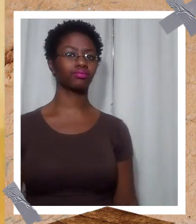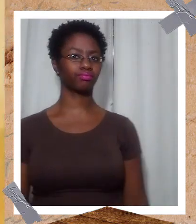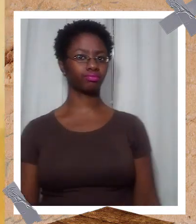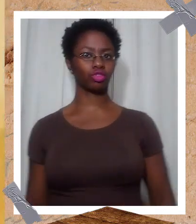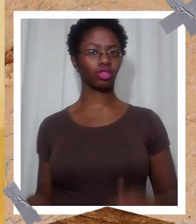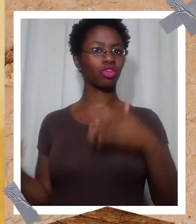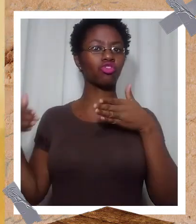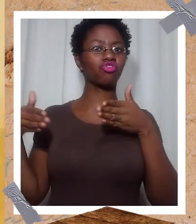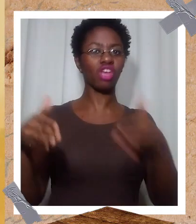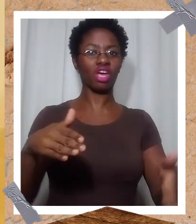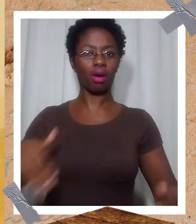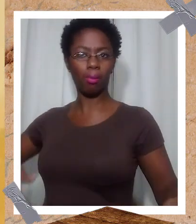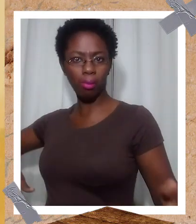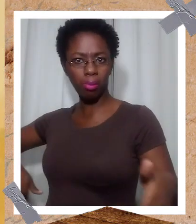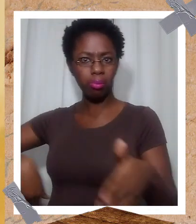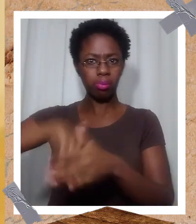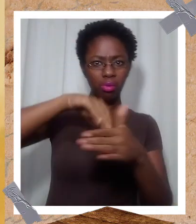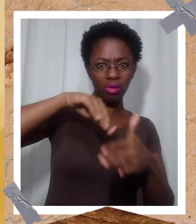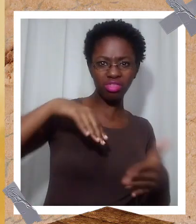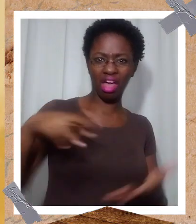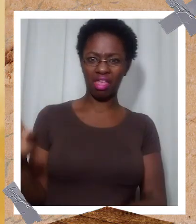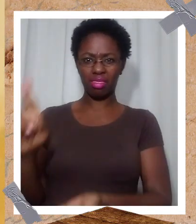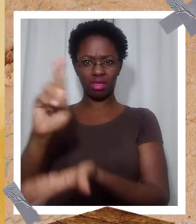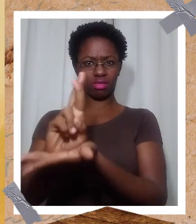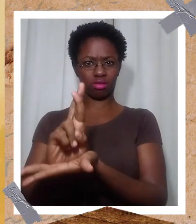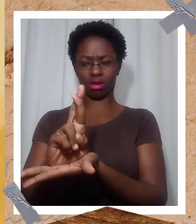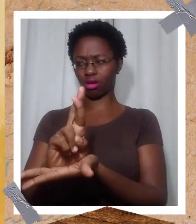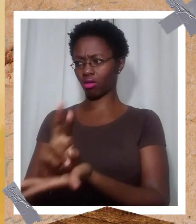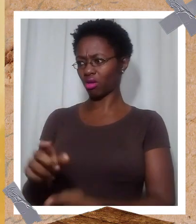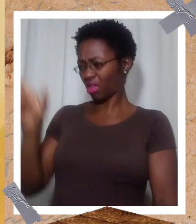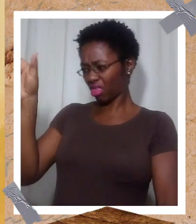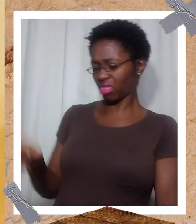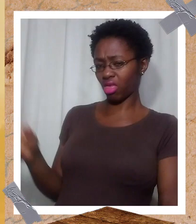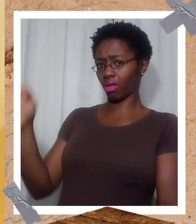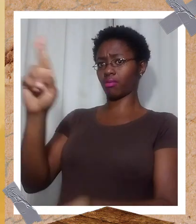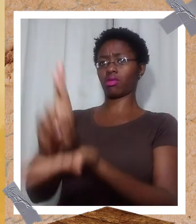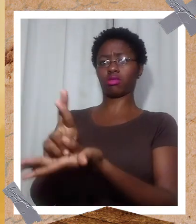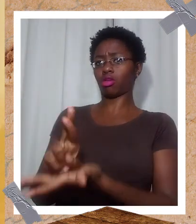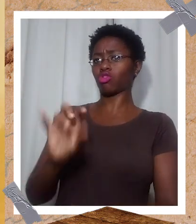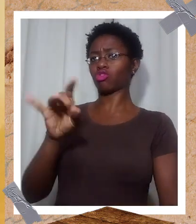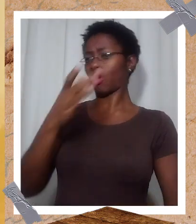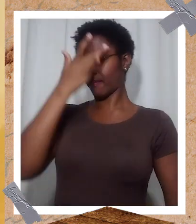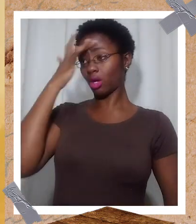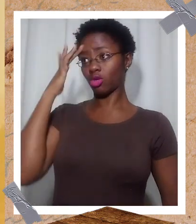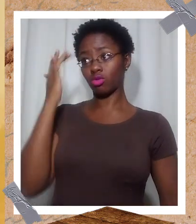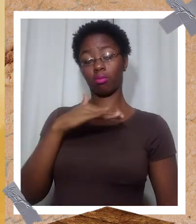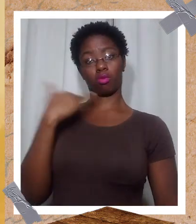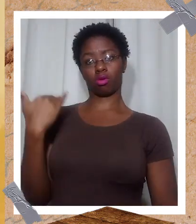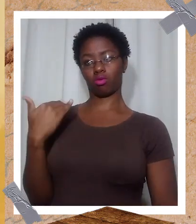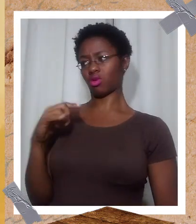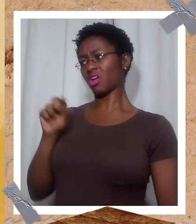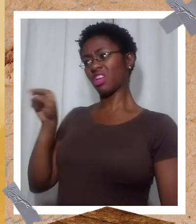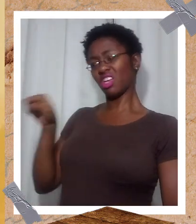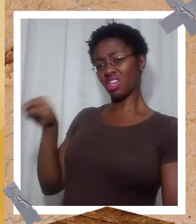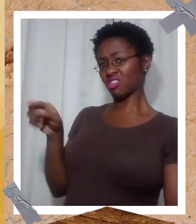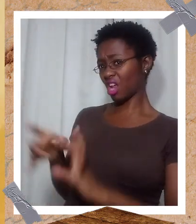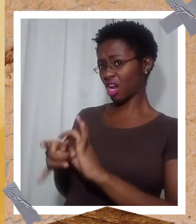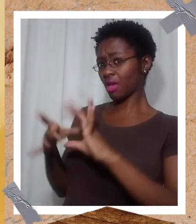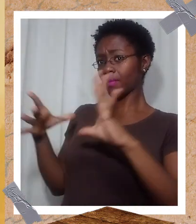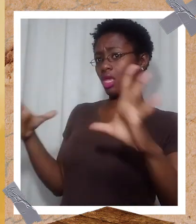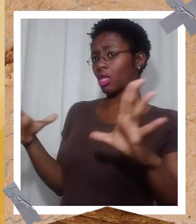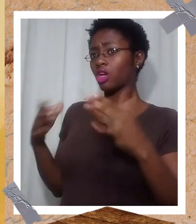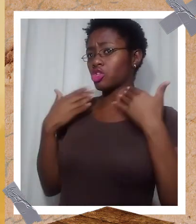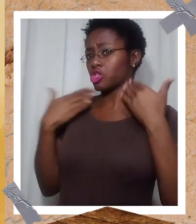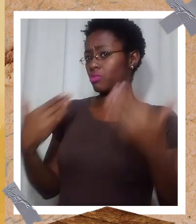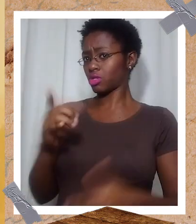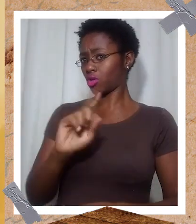a chutar uma representação que está representando uma pessoa, uma vítima, isso não é liberdade de expressão. Isso é apenas raiva,